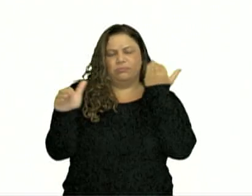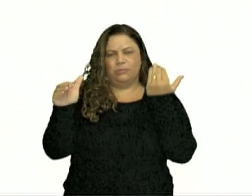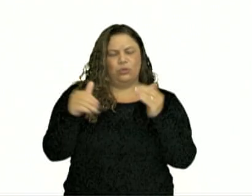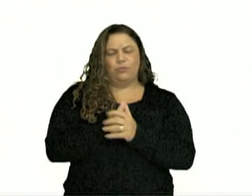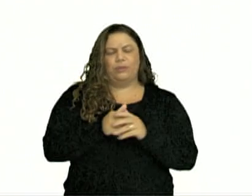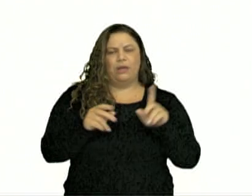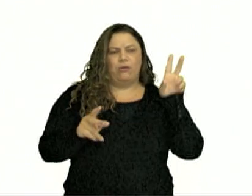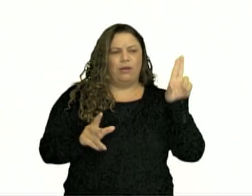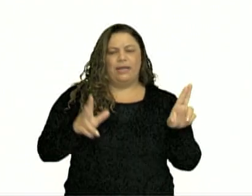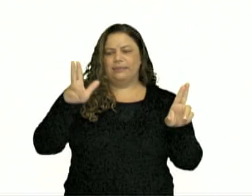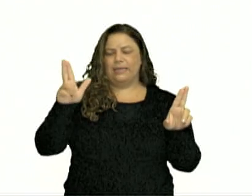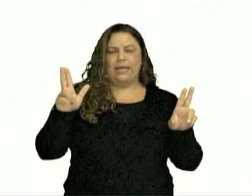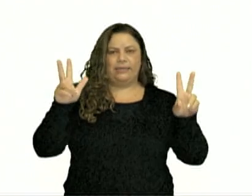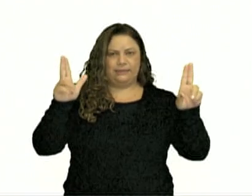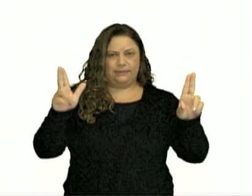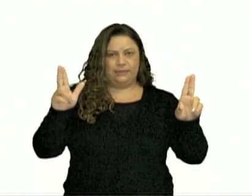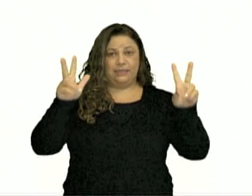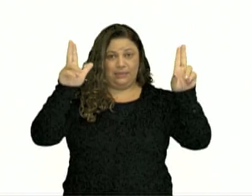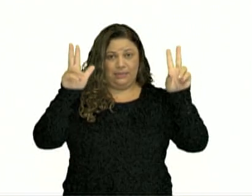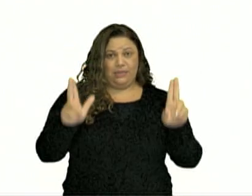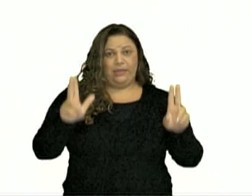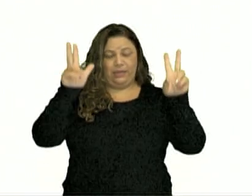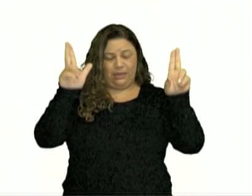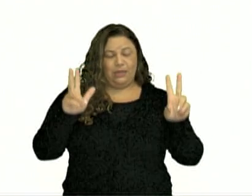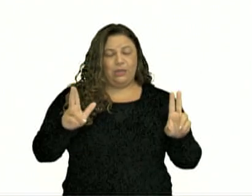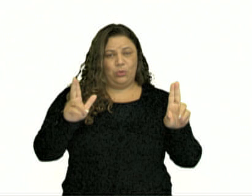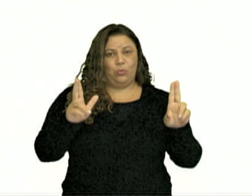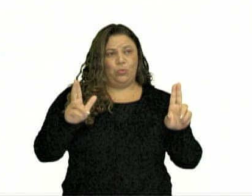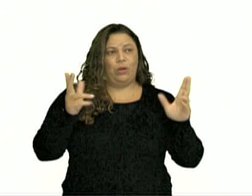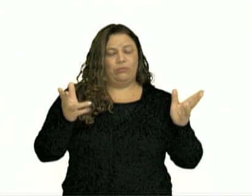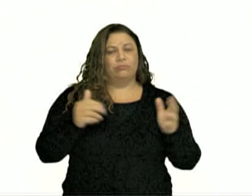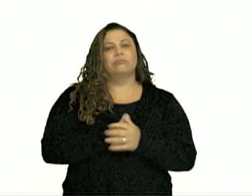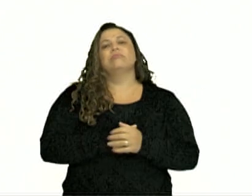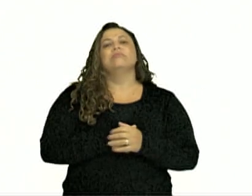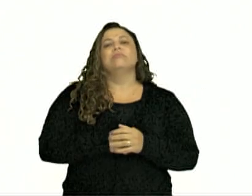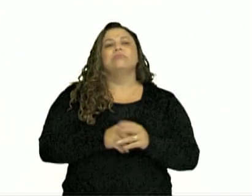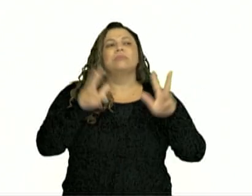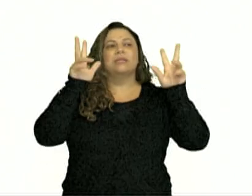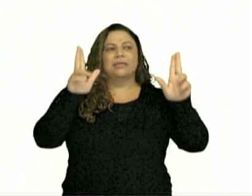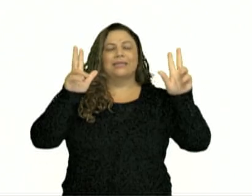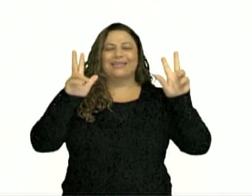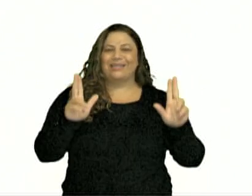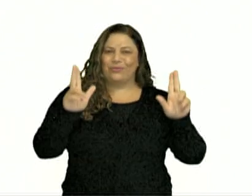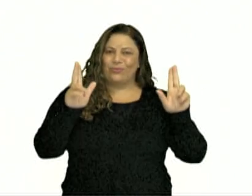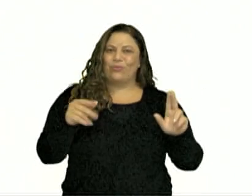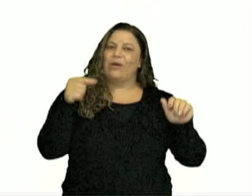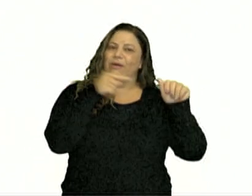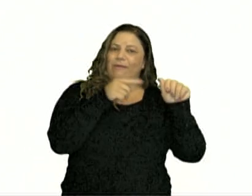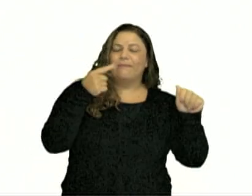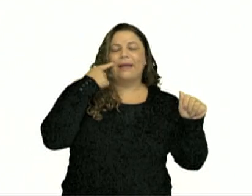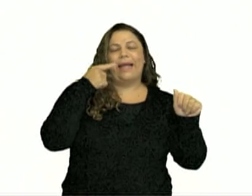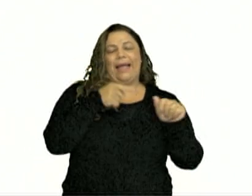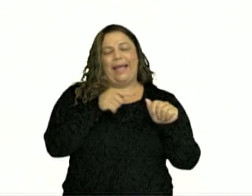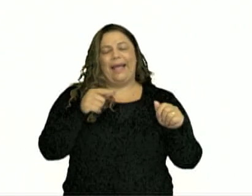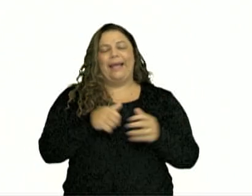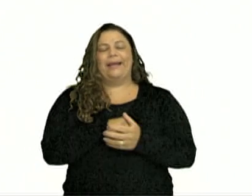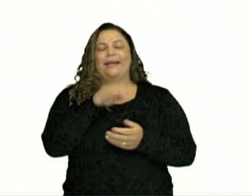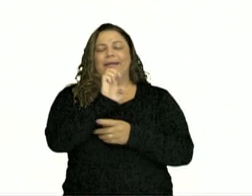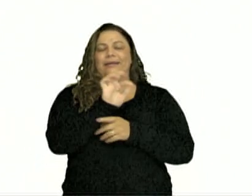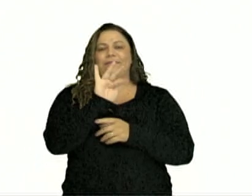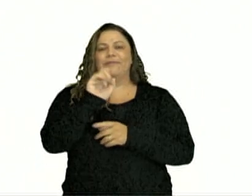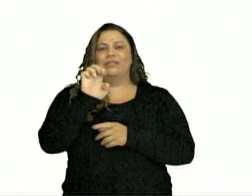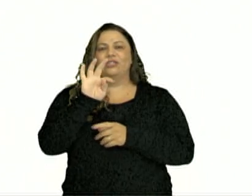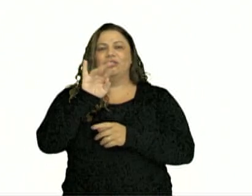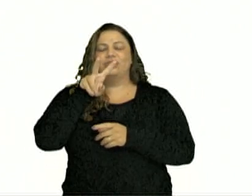a taxa e a capitalização, o tempo de capitalização, daí é nominal. e vai ser efetiva quando há